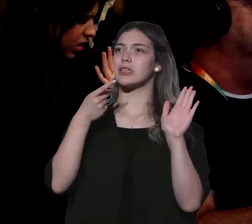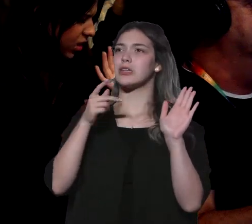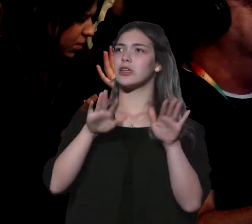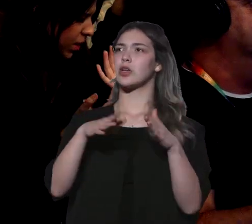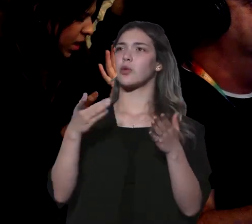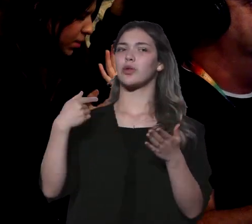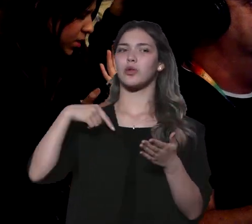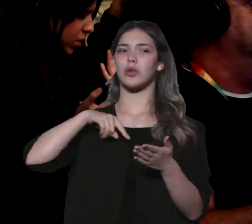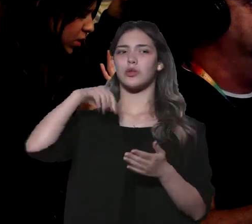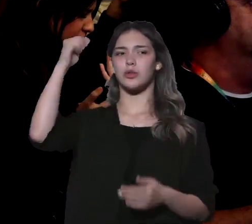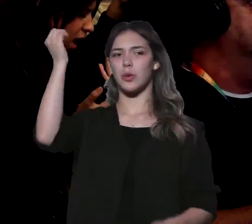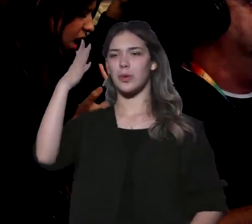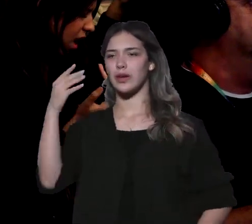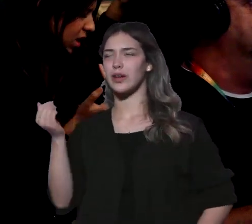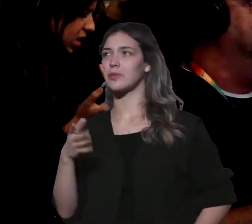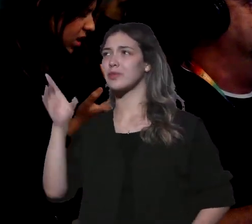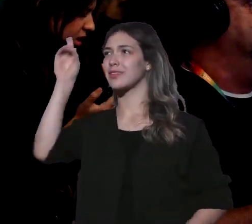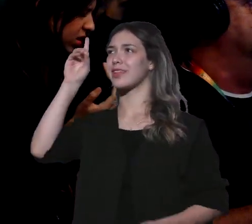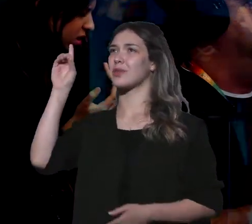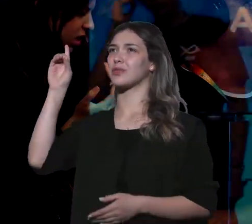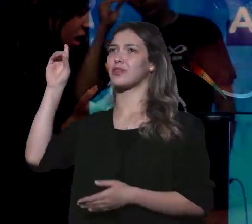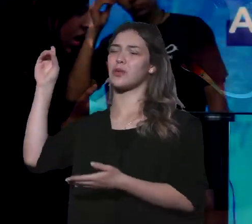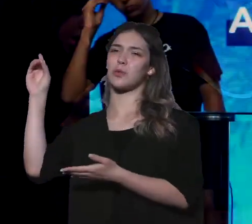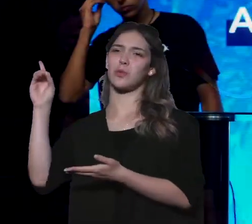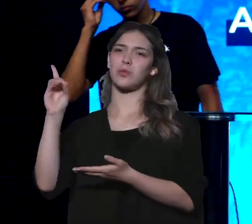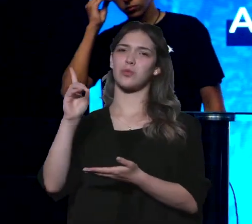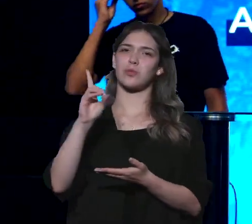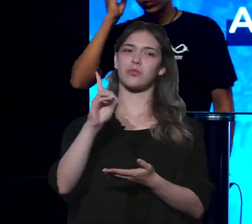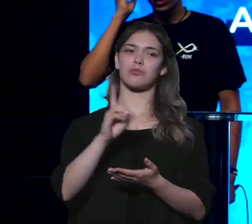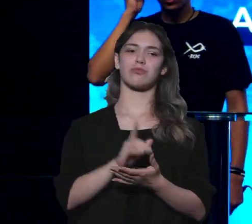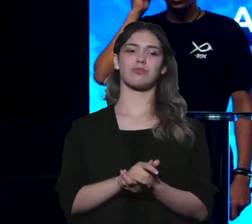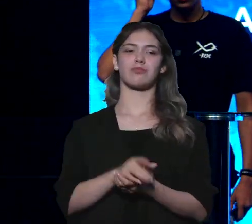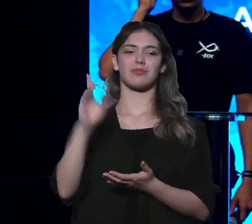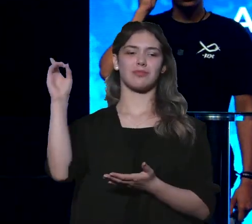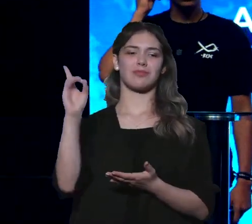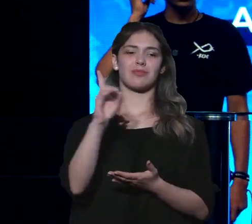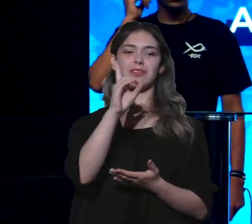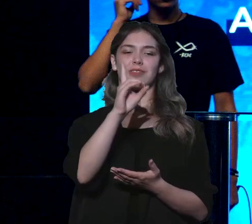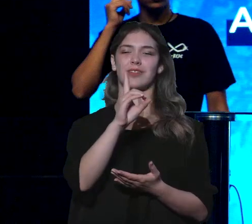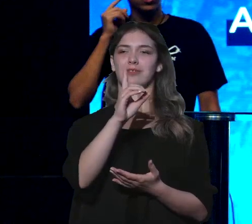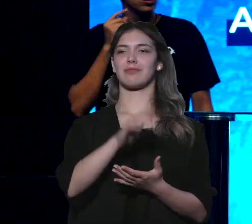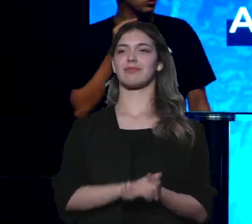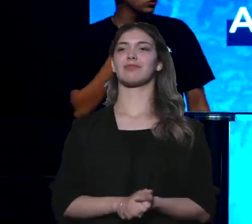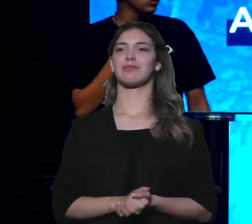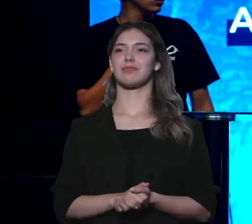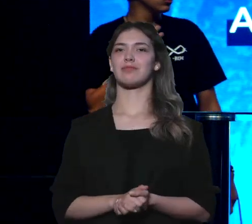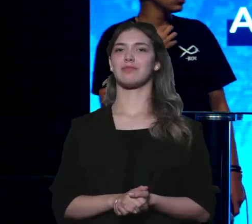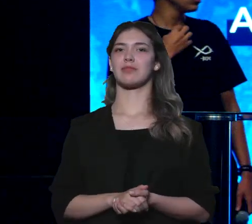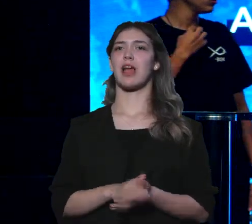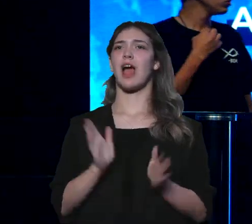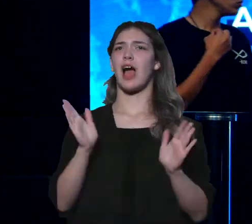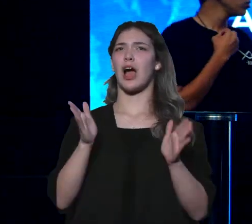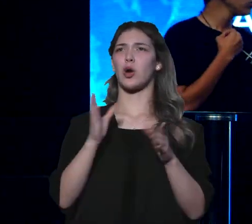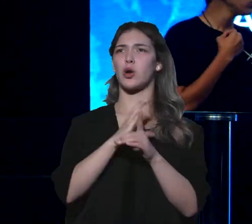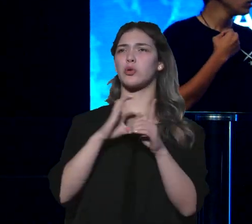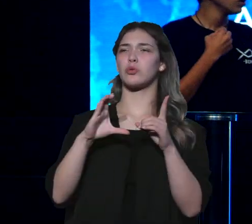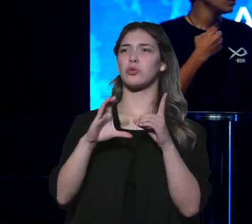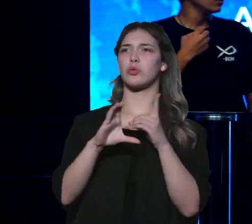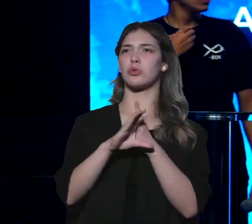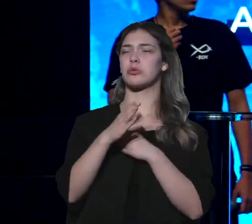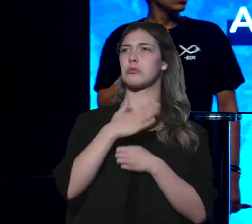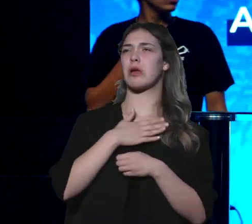visita. Deus, esse não é o culto do pastor Tarek. Não é o culto da primeira igreja batista, é um culto